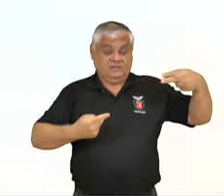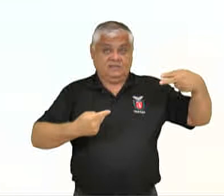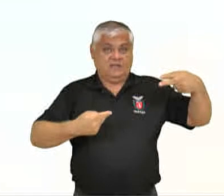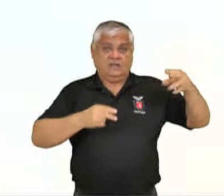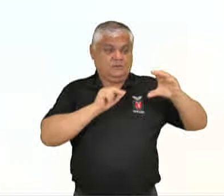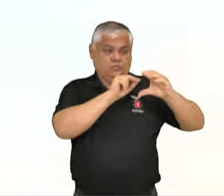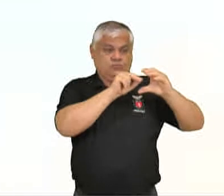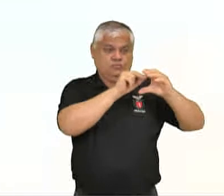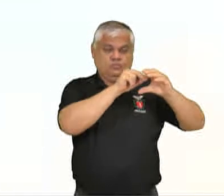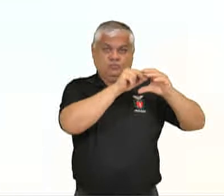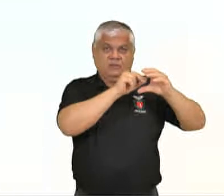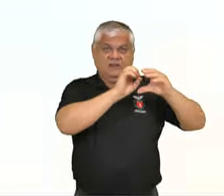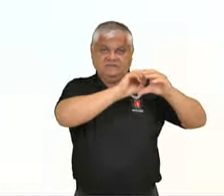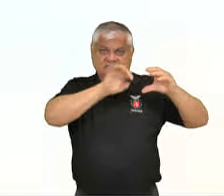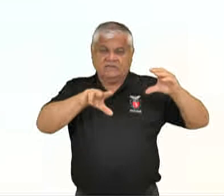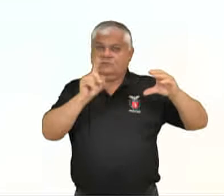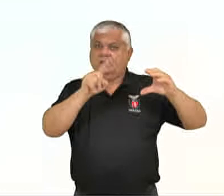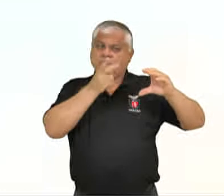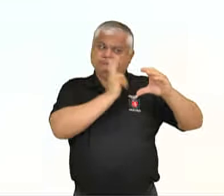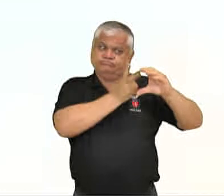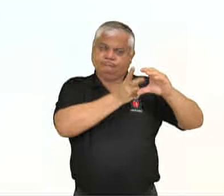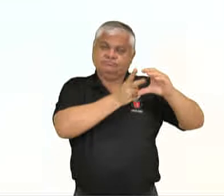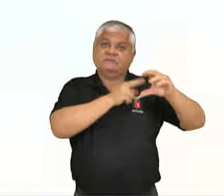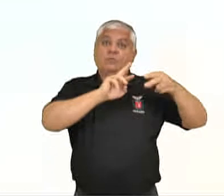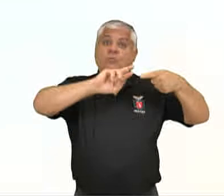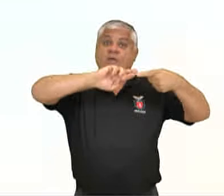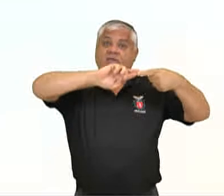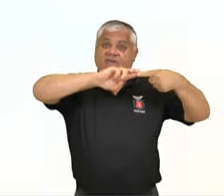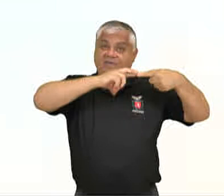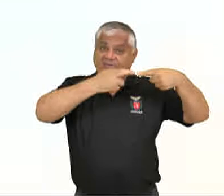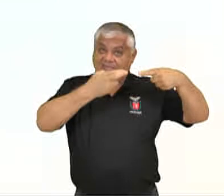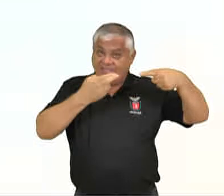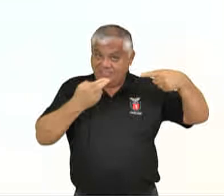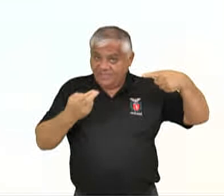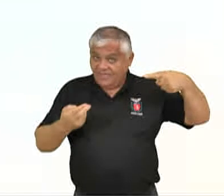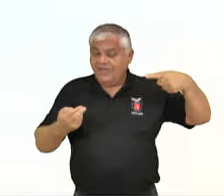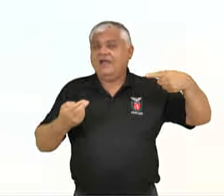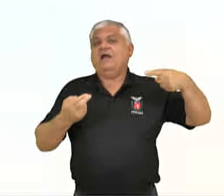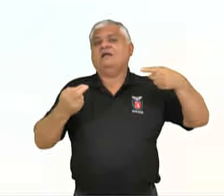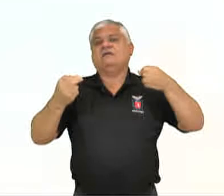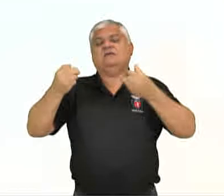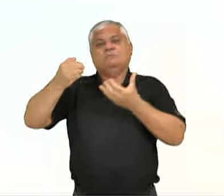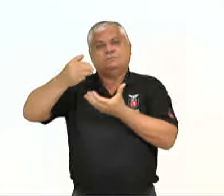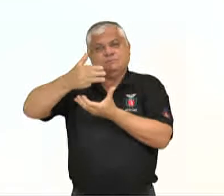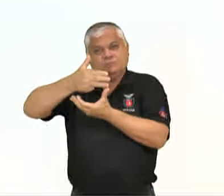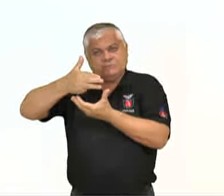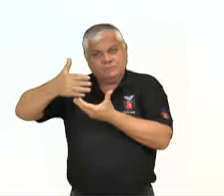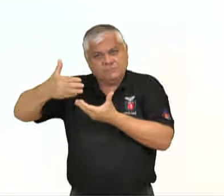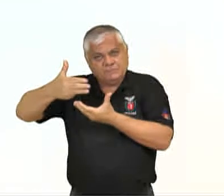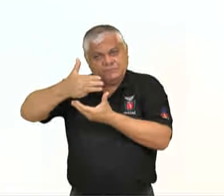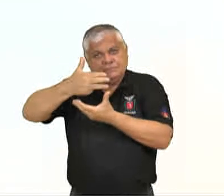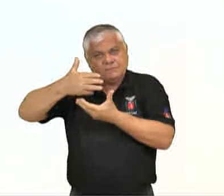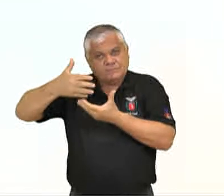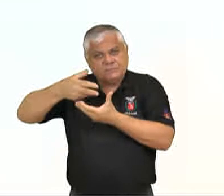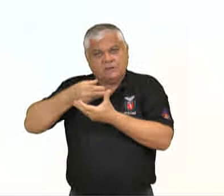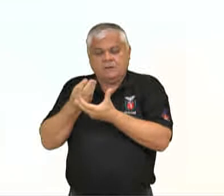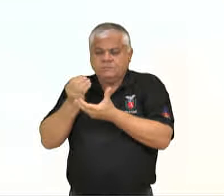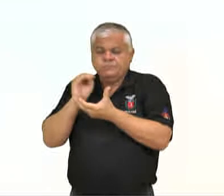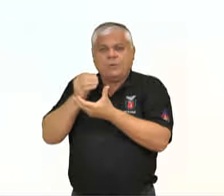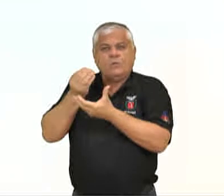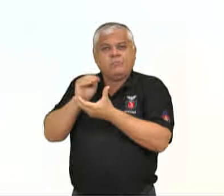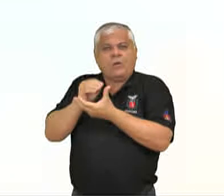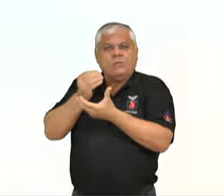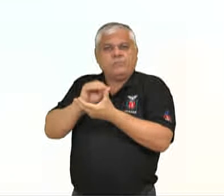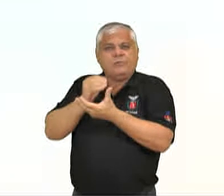do núcleo. Então, é o RNA mensageiro que vai sair do núcleo para o citoplasma, levando a informação